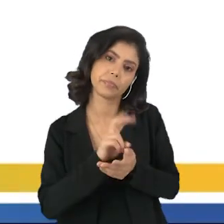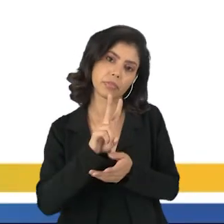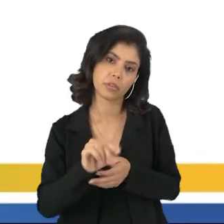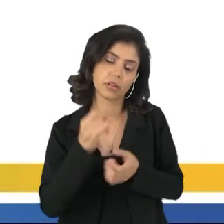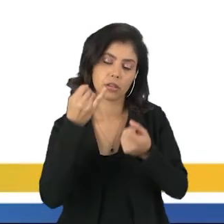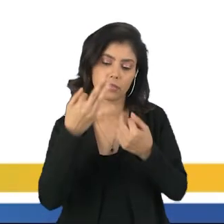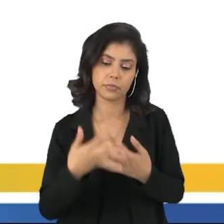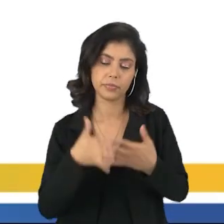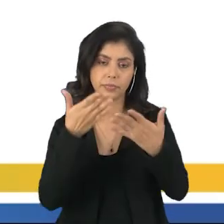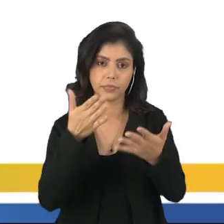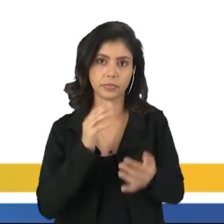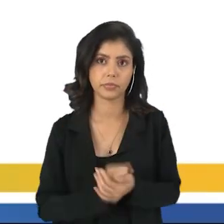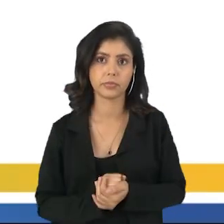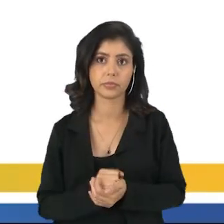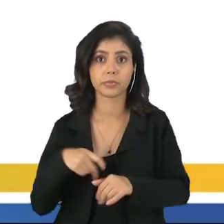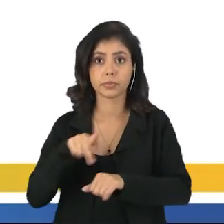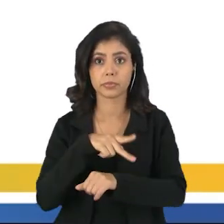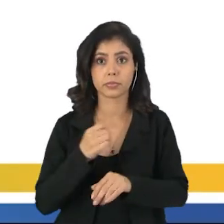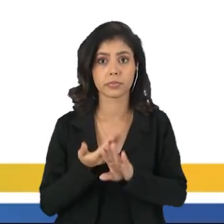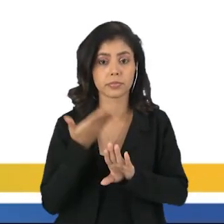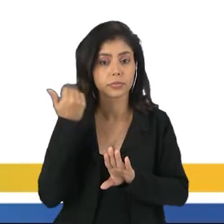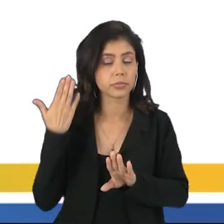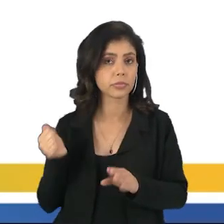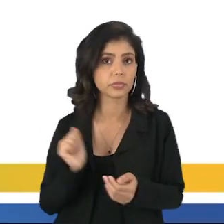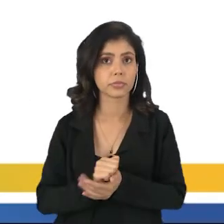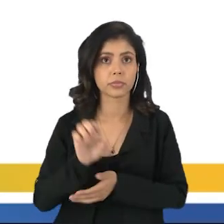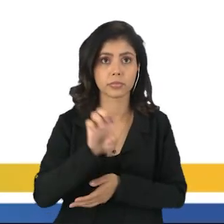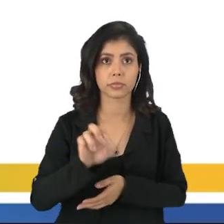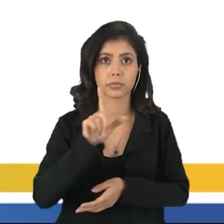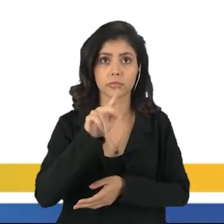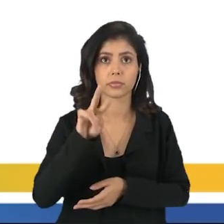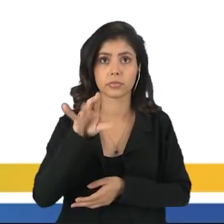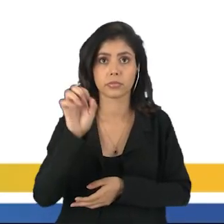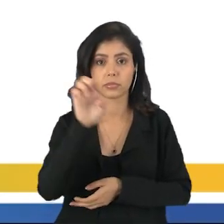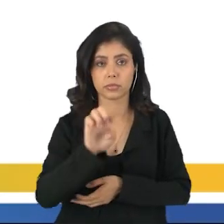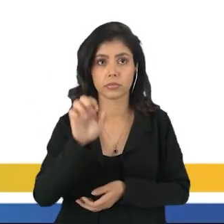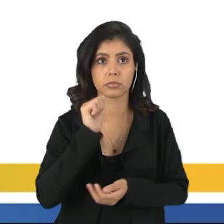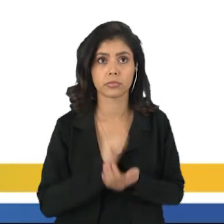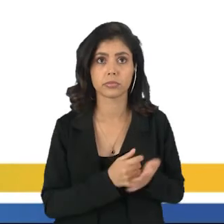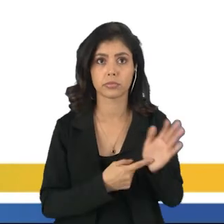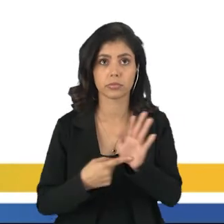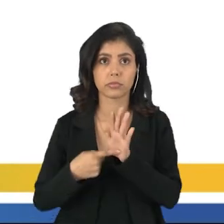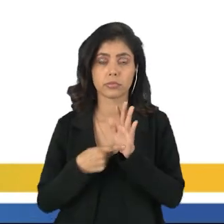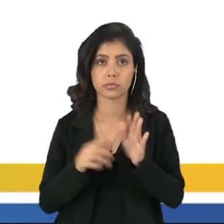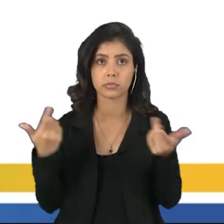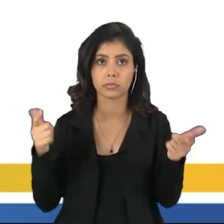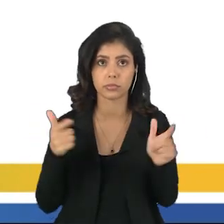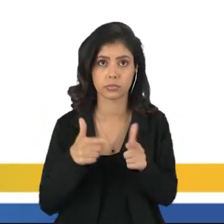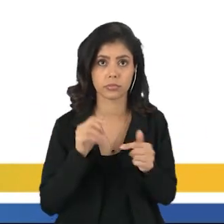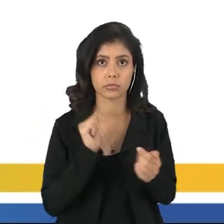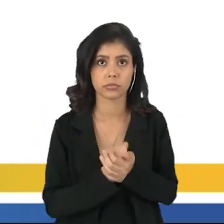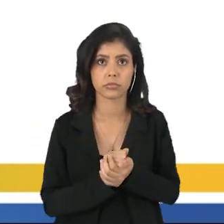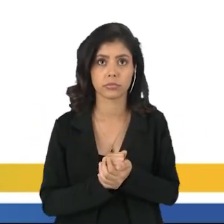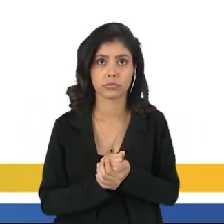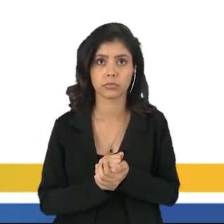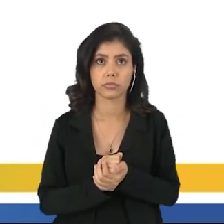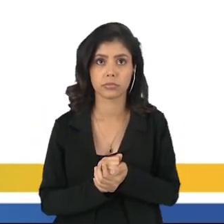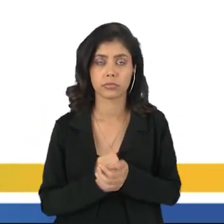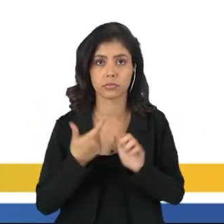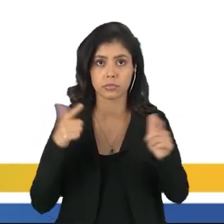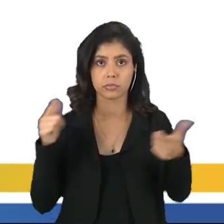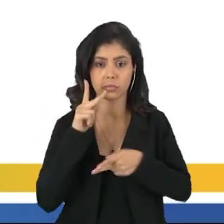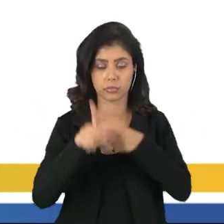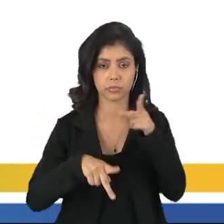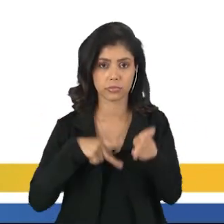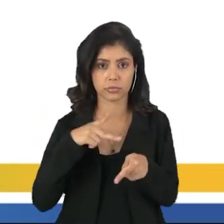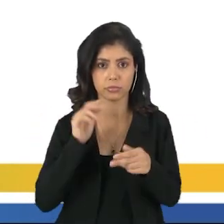Então, esse é o que vai justificar isso aí. E os países da antiga Europa socialista, ou leste europeu, apresentam as